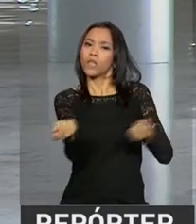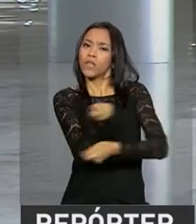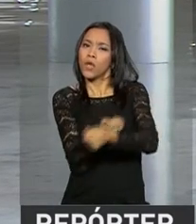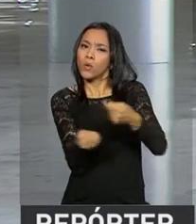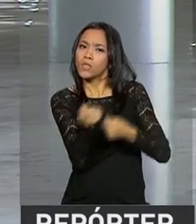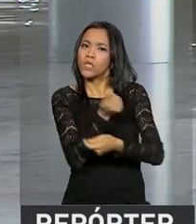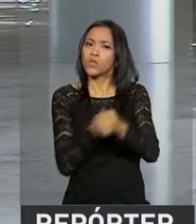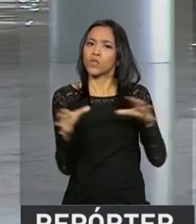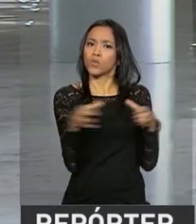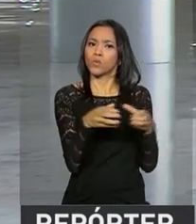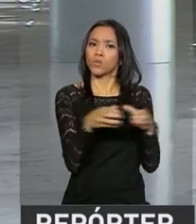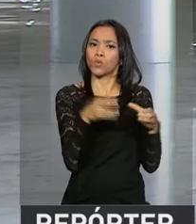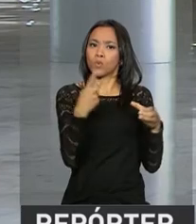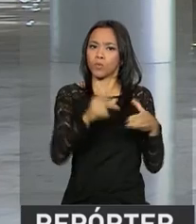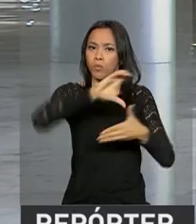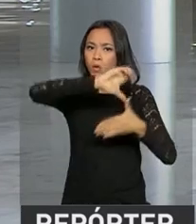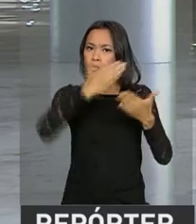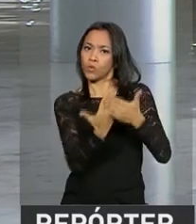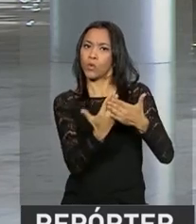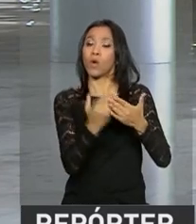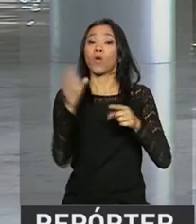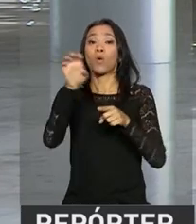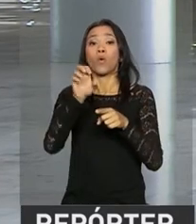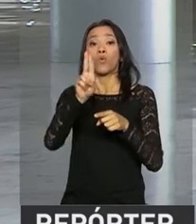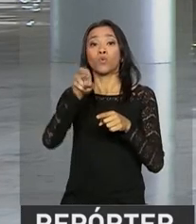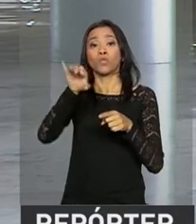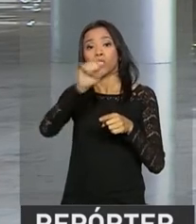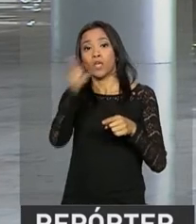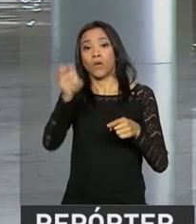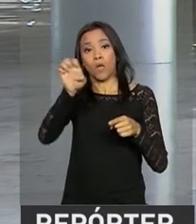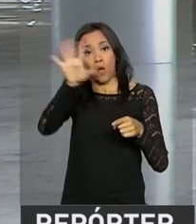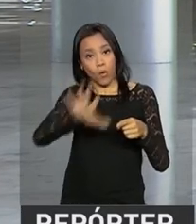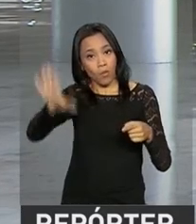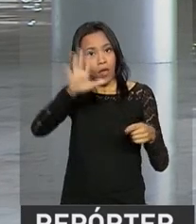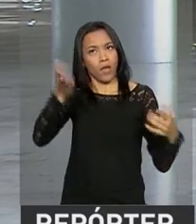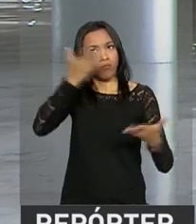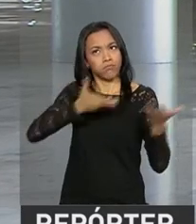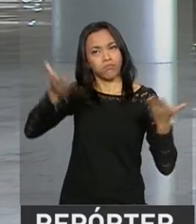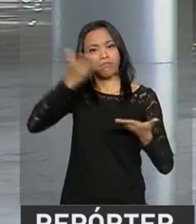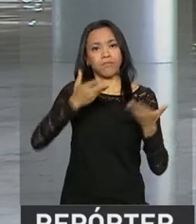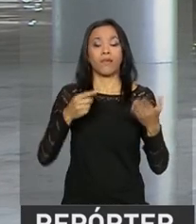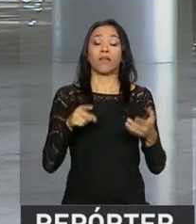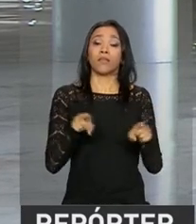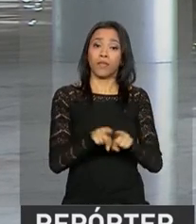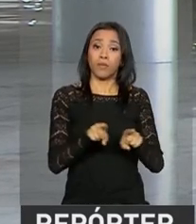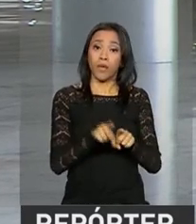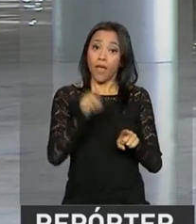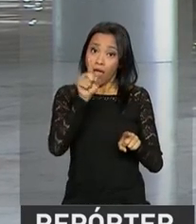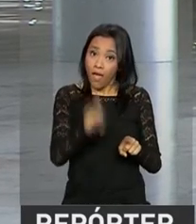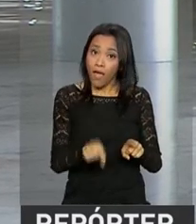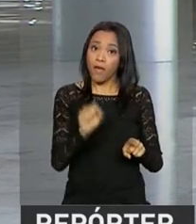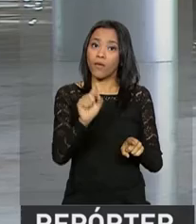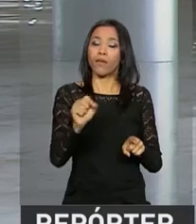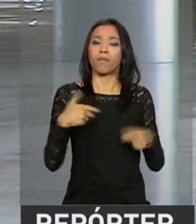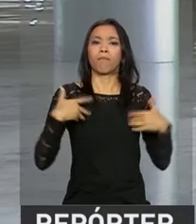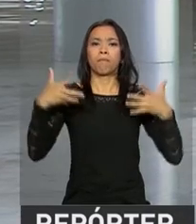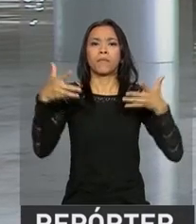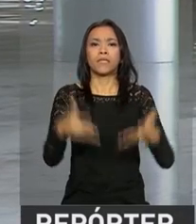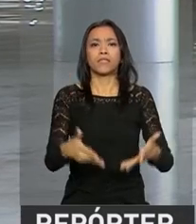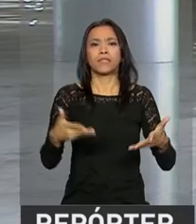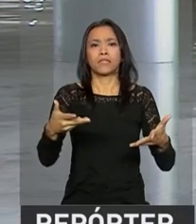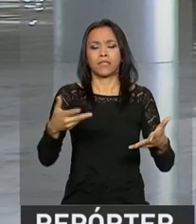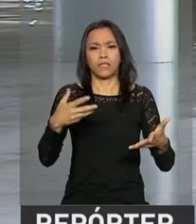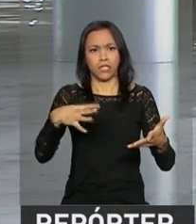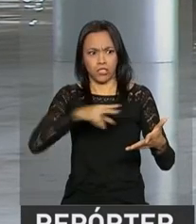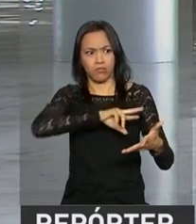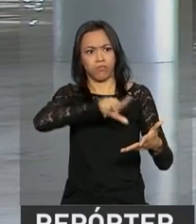a União Europeia. As relações bilaterais entre os dois países são fortalecidas pela grande presença de uma comunidade